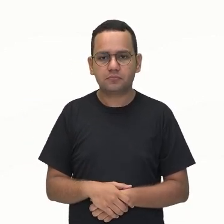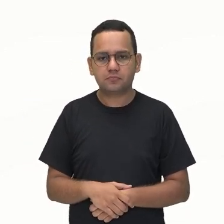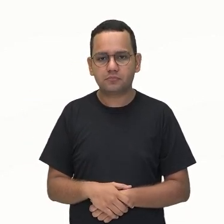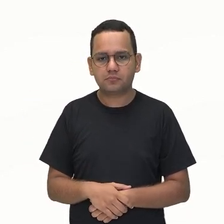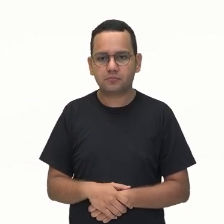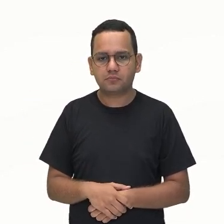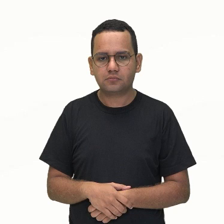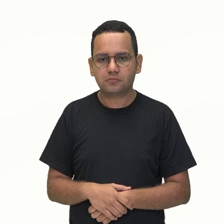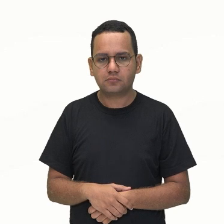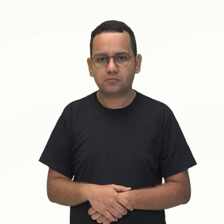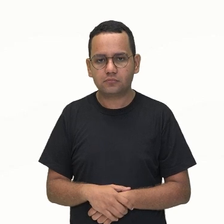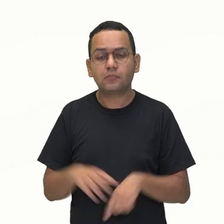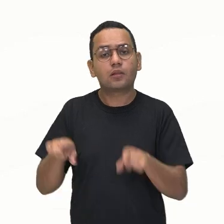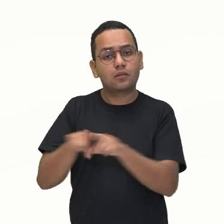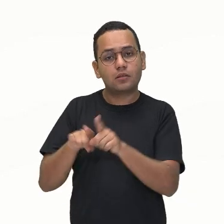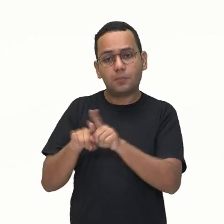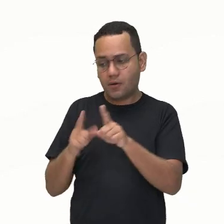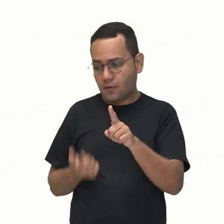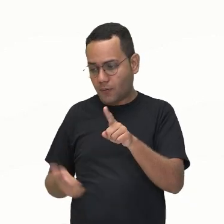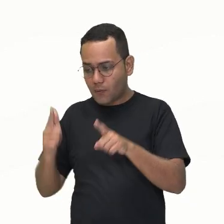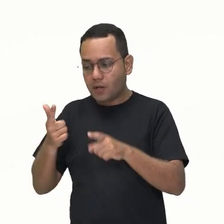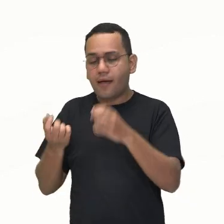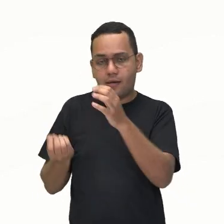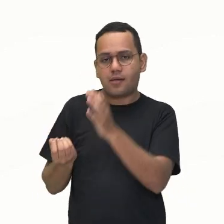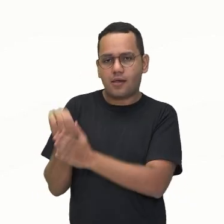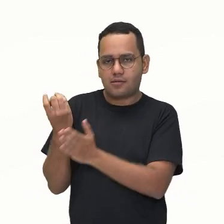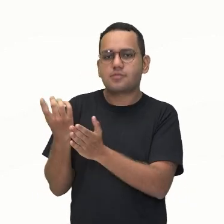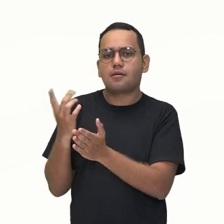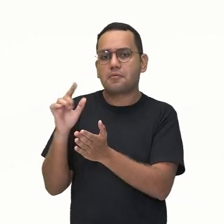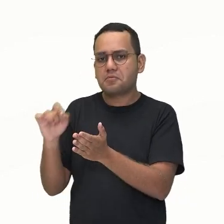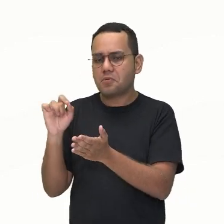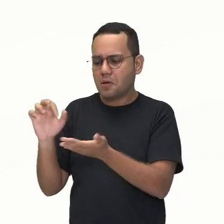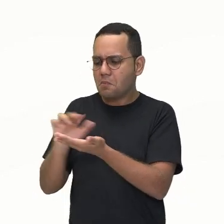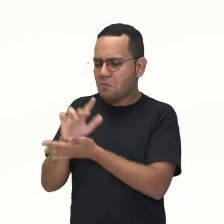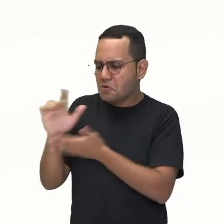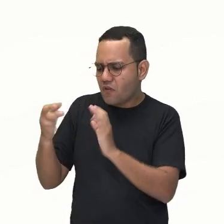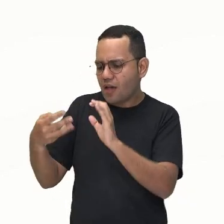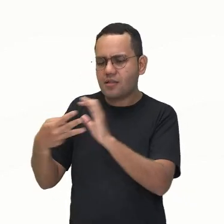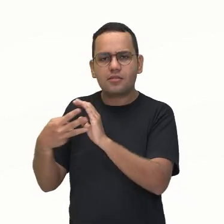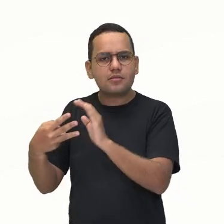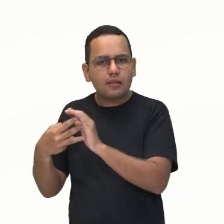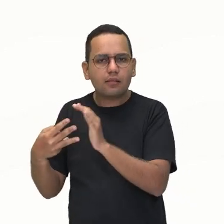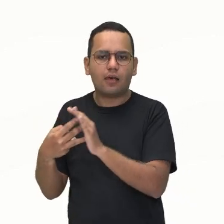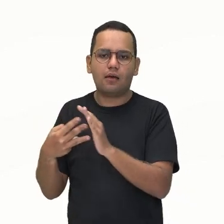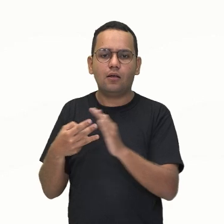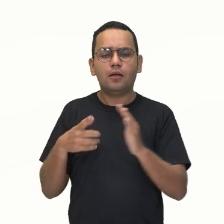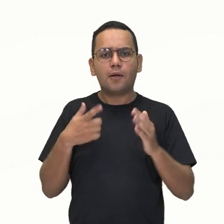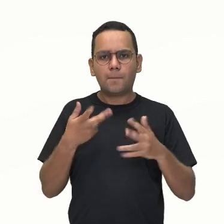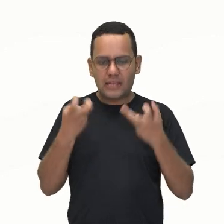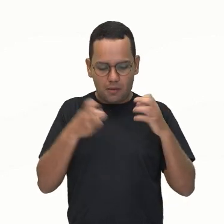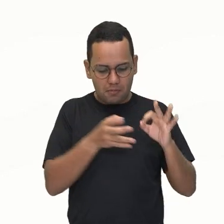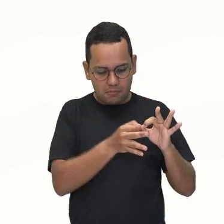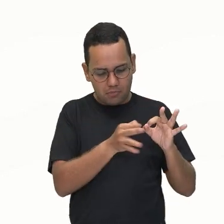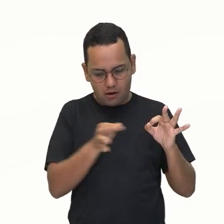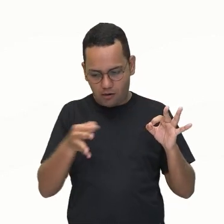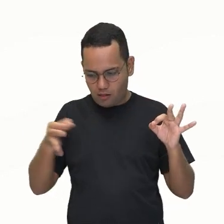dos seres pluricelulares ao longo de todos esses anos. Então,